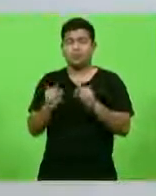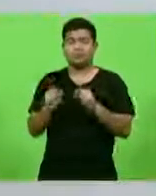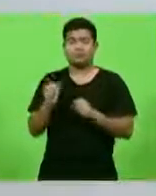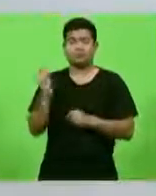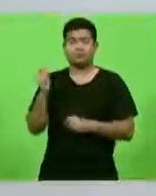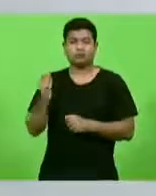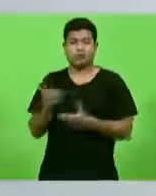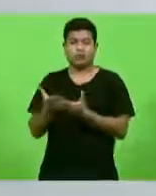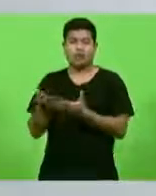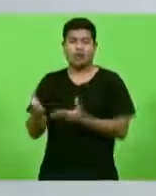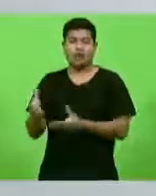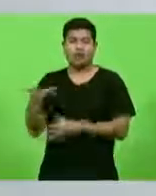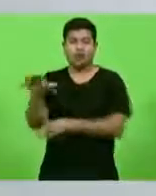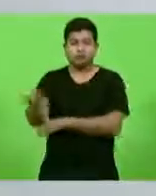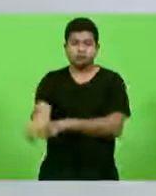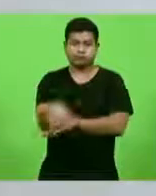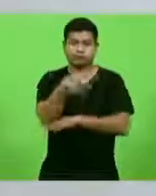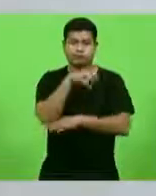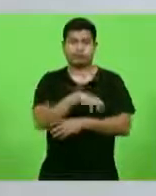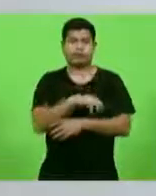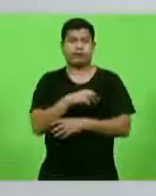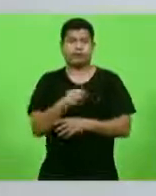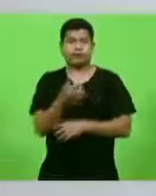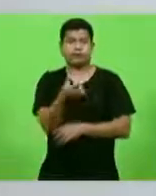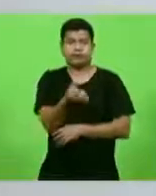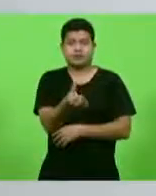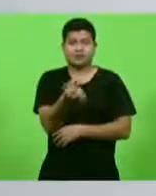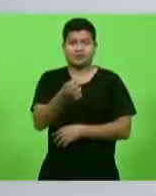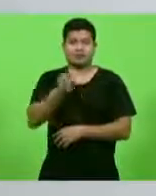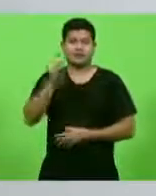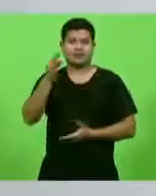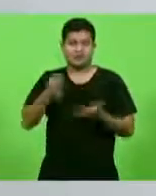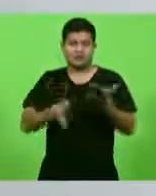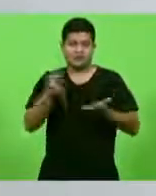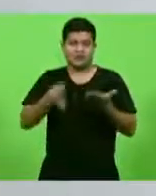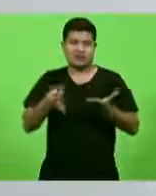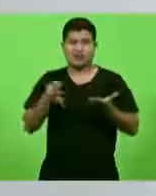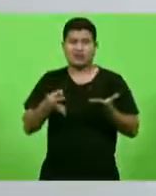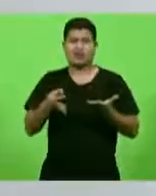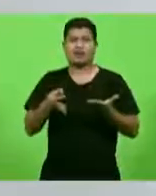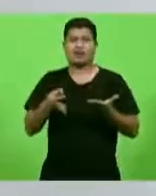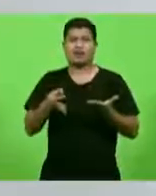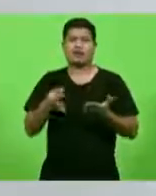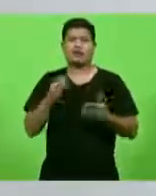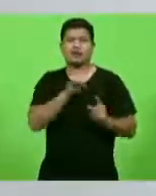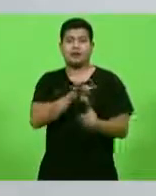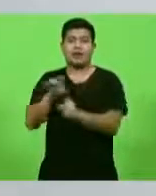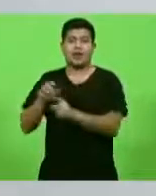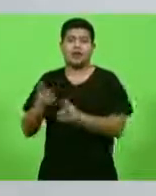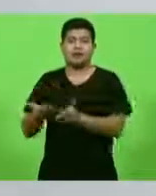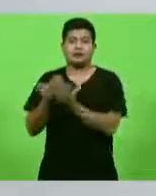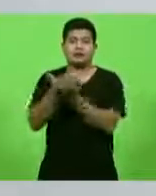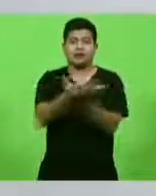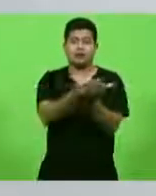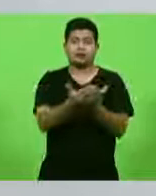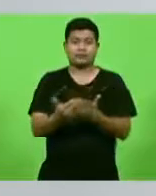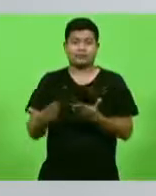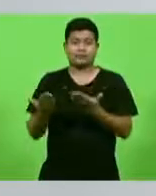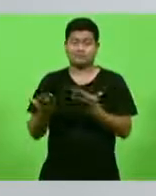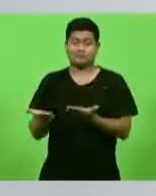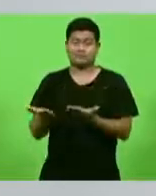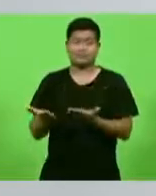uma. Então, o limite por embarcação é de 6 toneladas. E isso, para o pescador